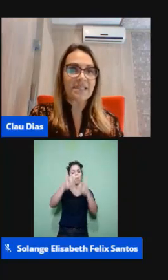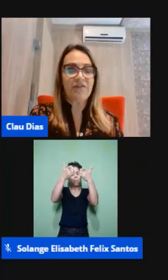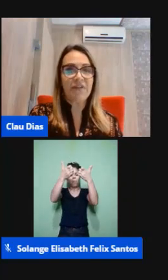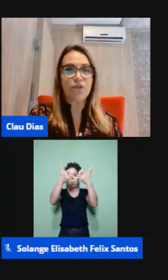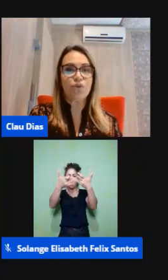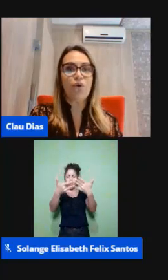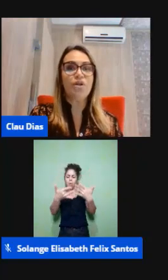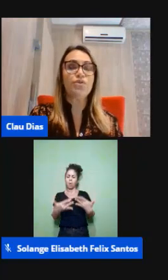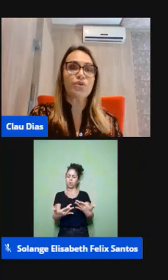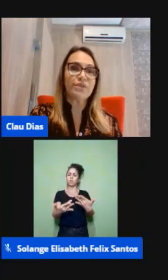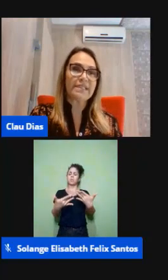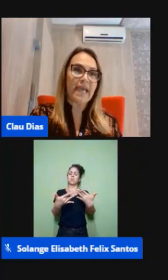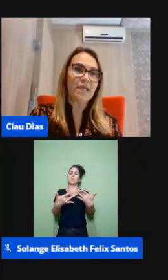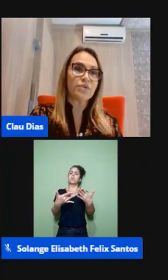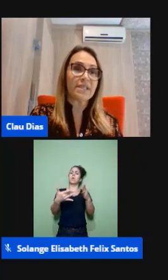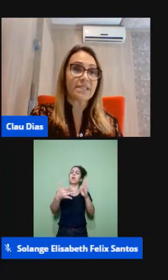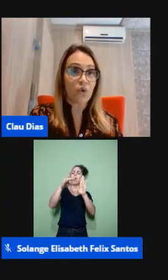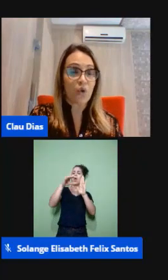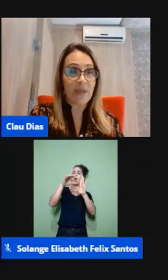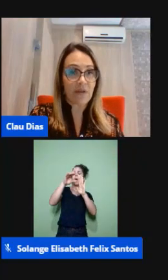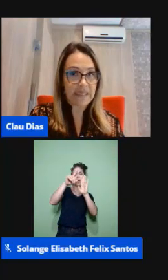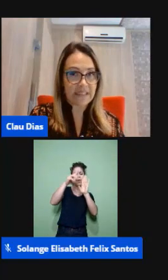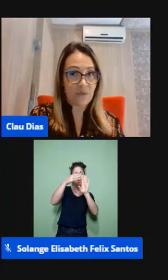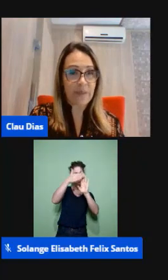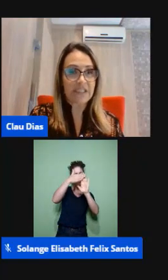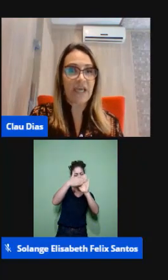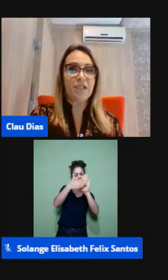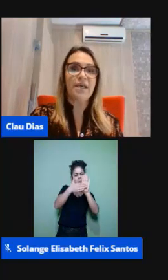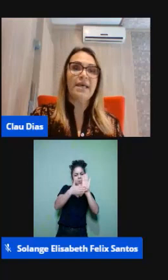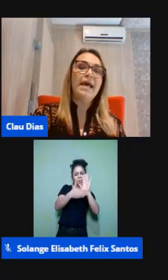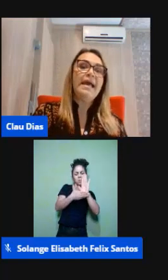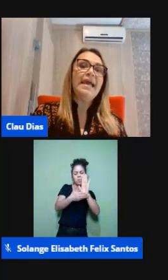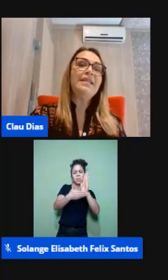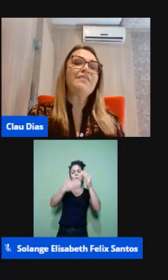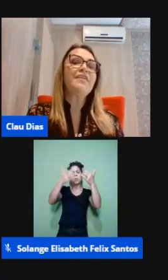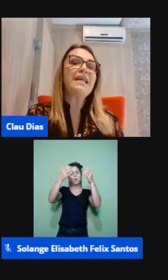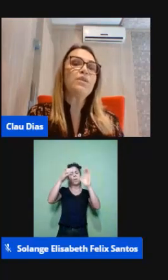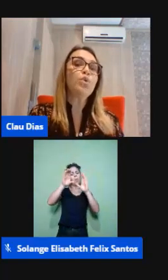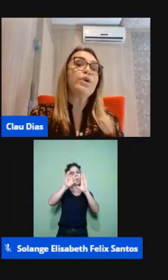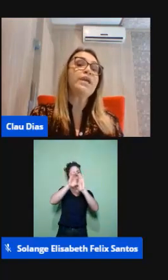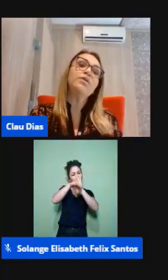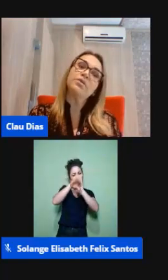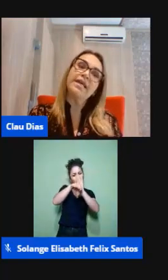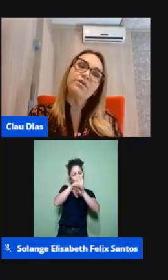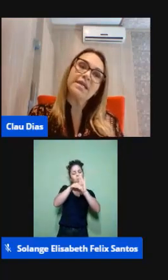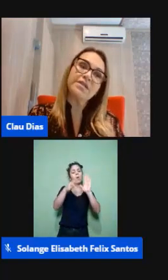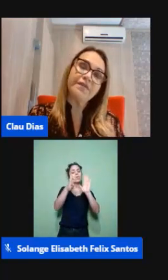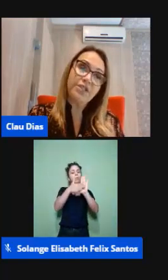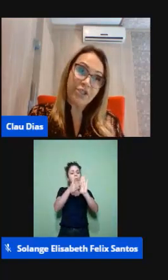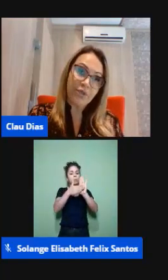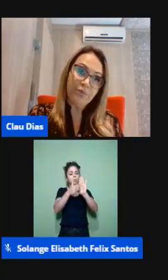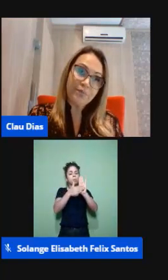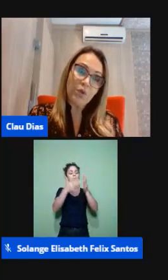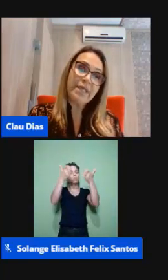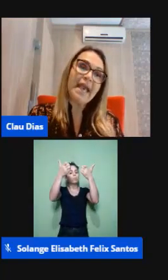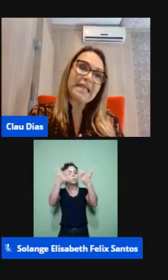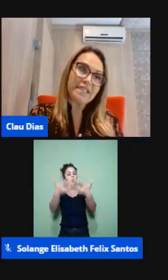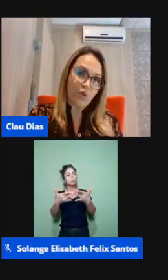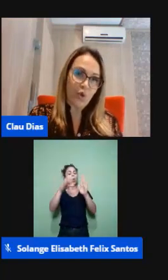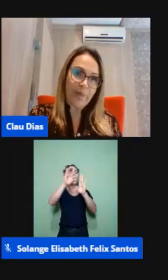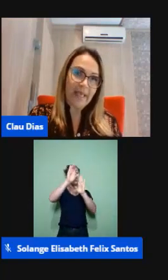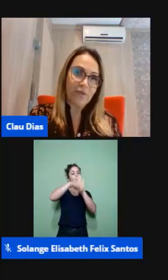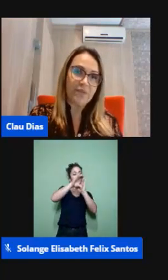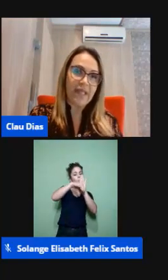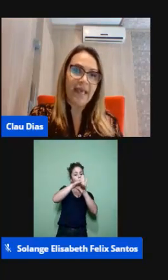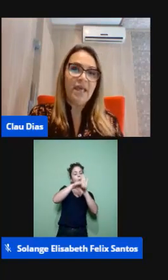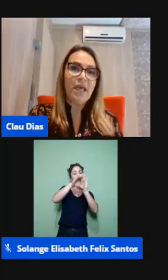conceitos, né, as definições dos conceitos que esse documento apresentou para a gente, ele vai falar do currículo da educação infantil. O que é